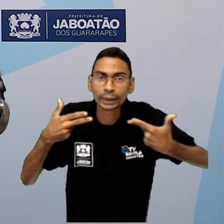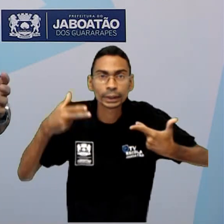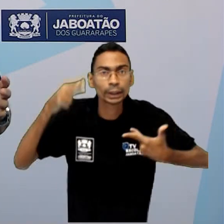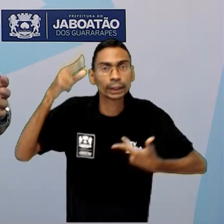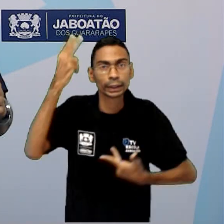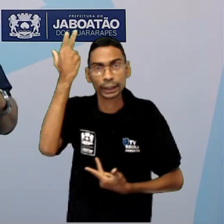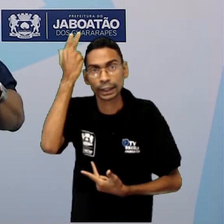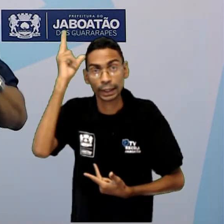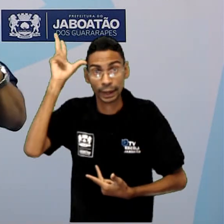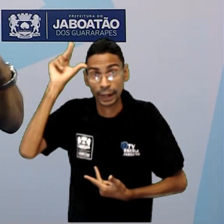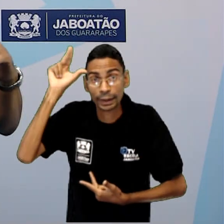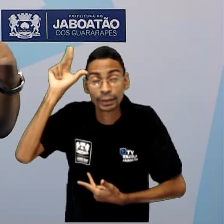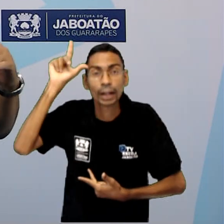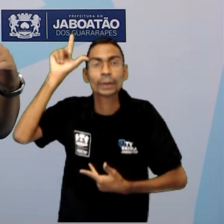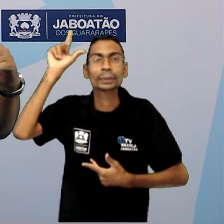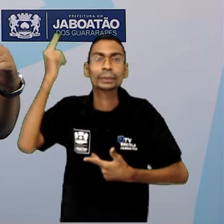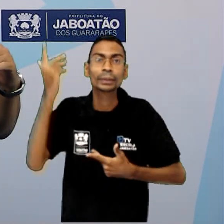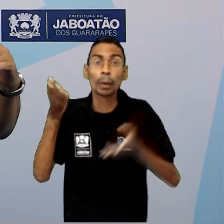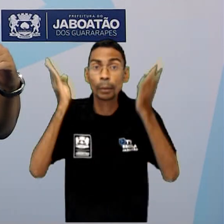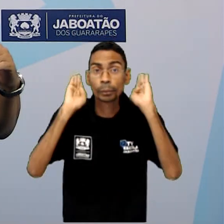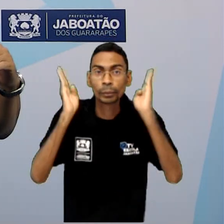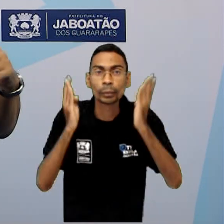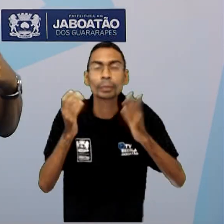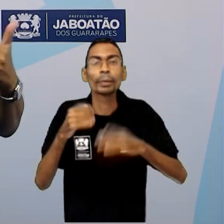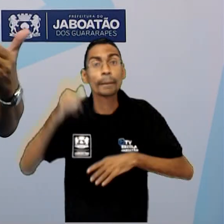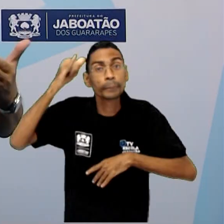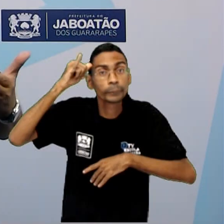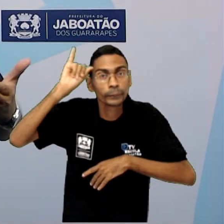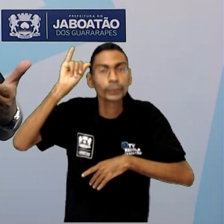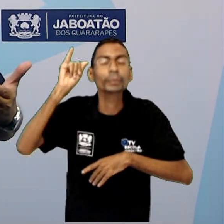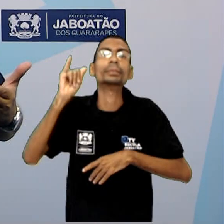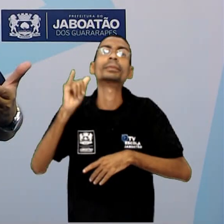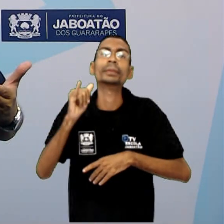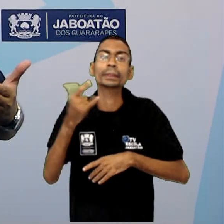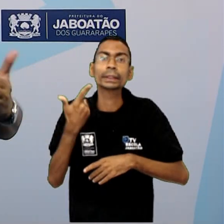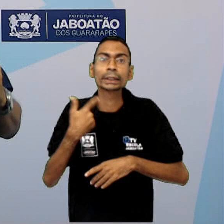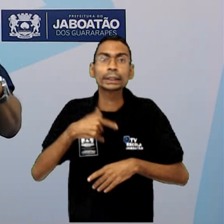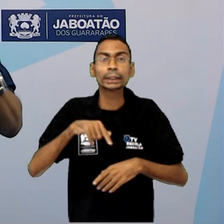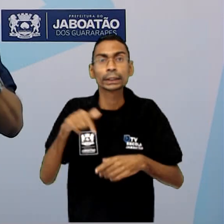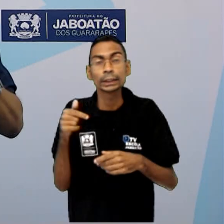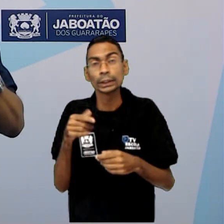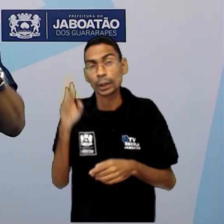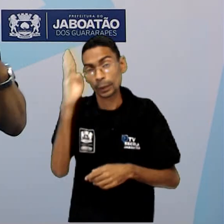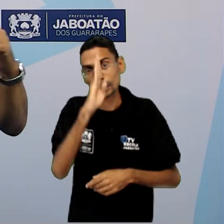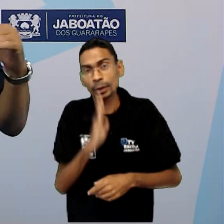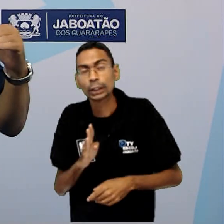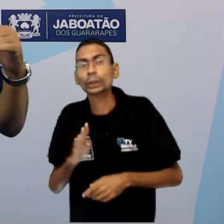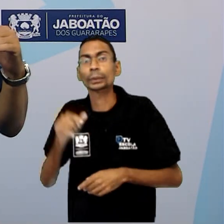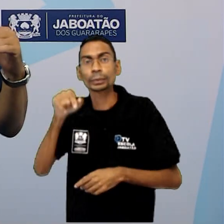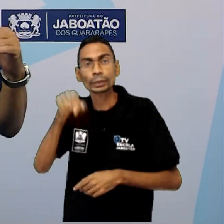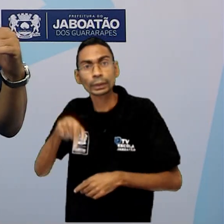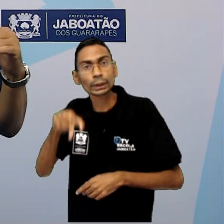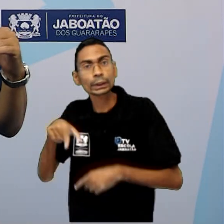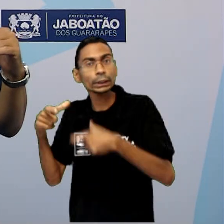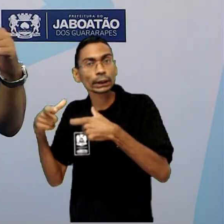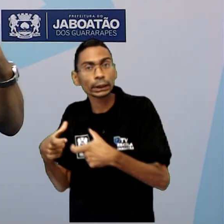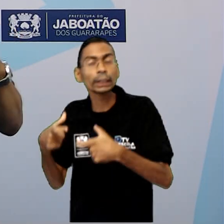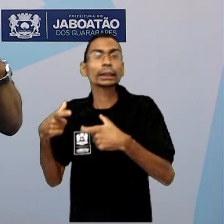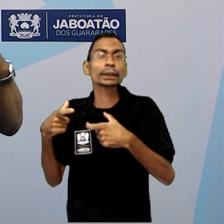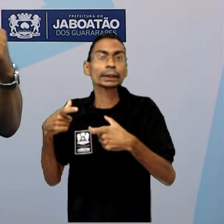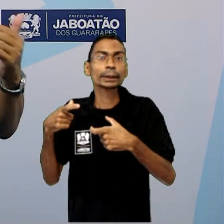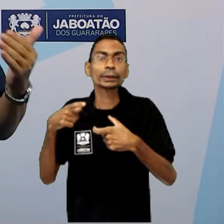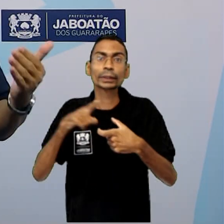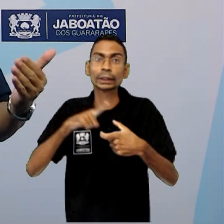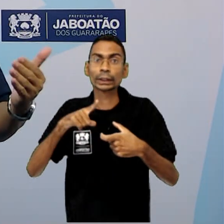chegar aqui, não tinha nada, só mata. Ainda tinha os índios. Então a terra aqui era dele, beleza. Mas ele